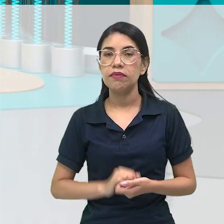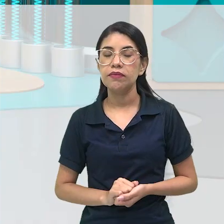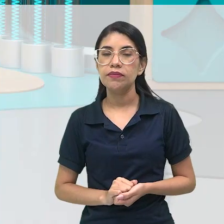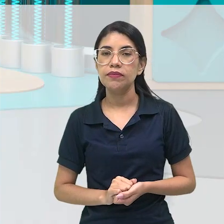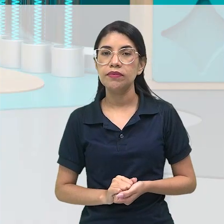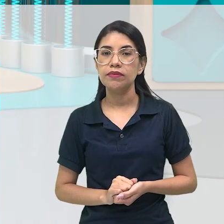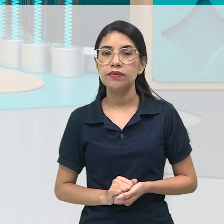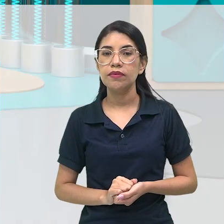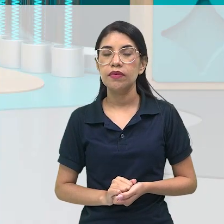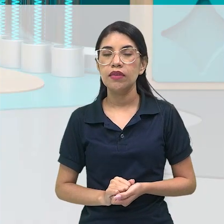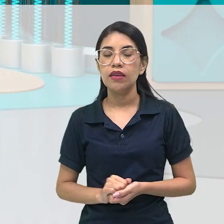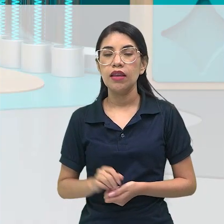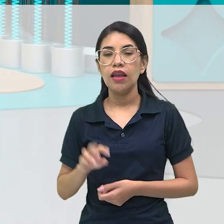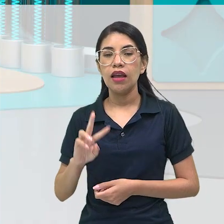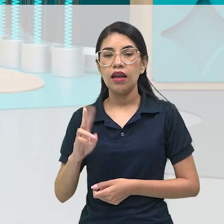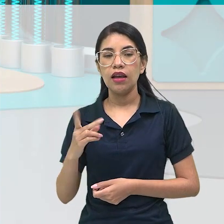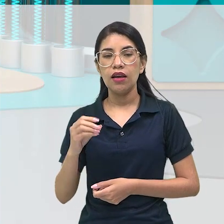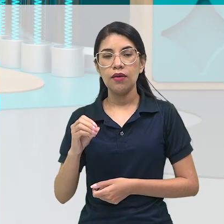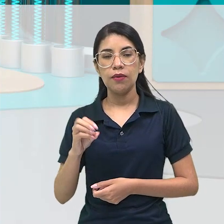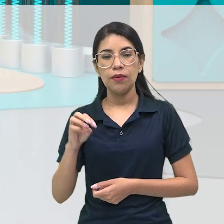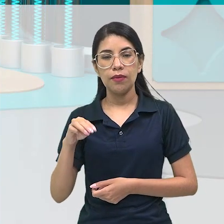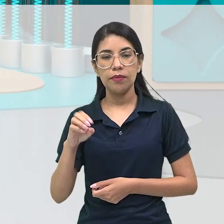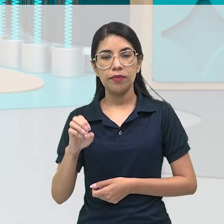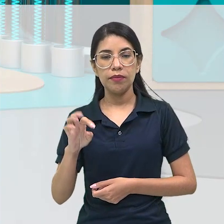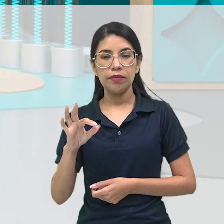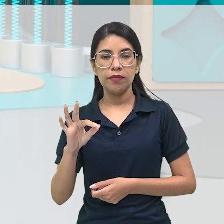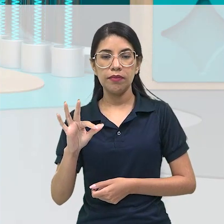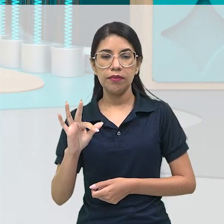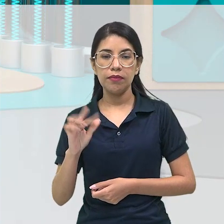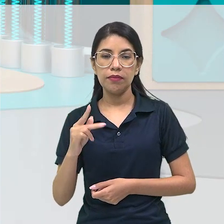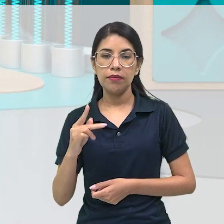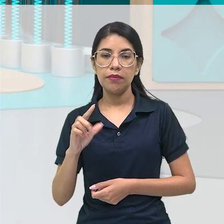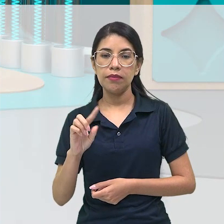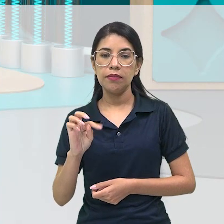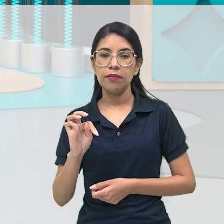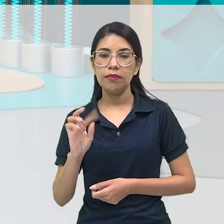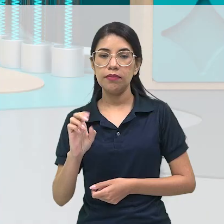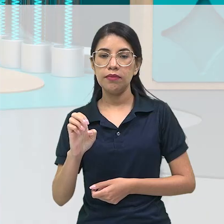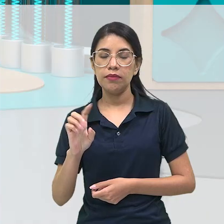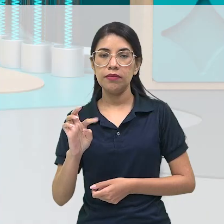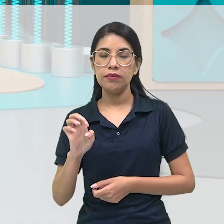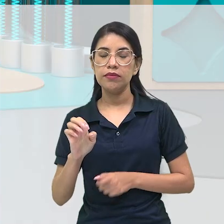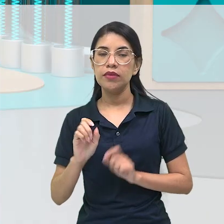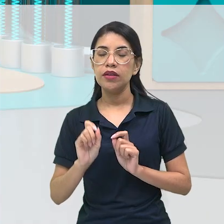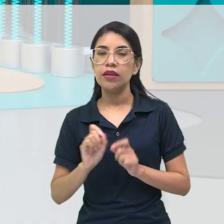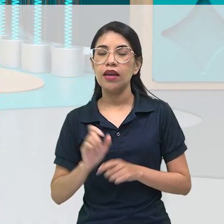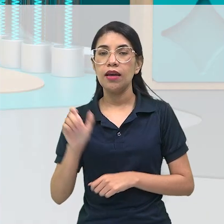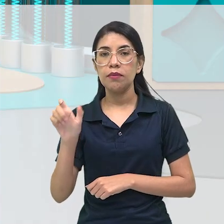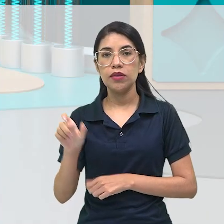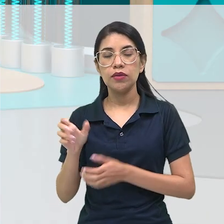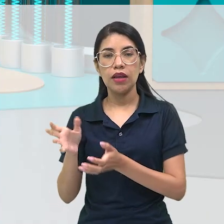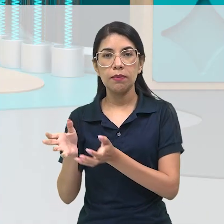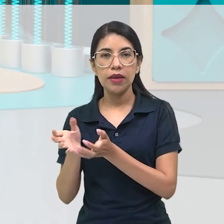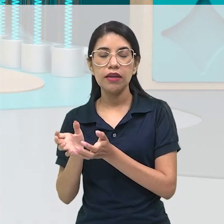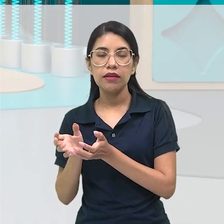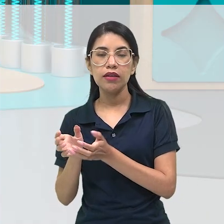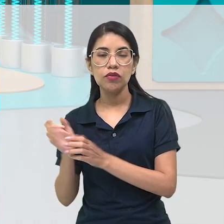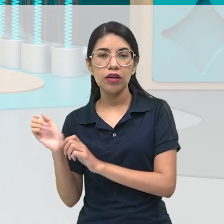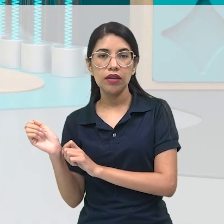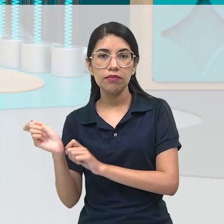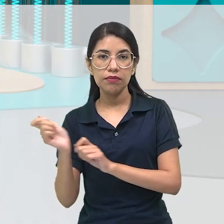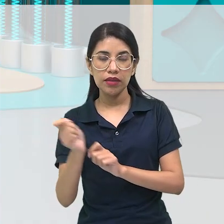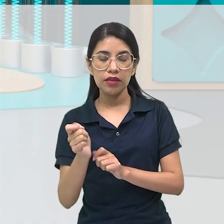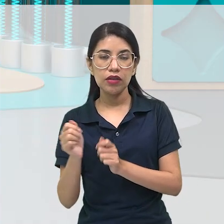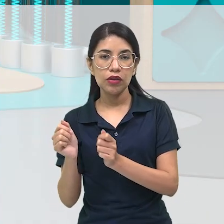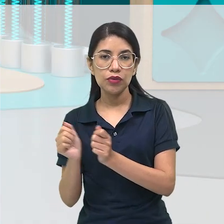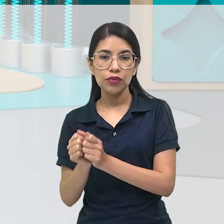essa localização chamada home plate, que é aqui onde está o receptor e o rebatedor. Eles ficam juntos